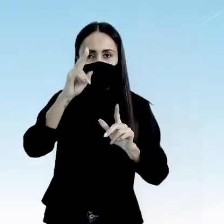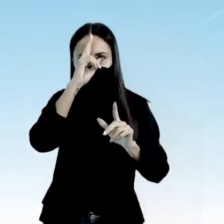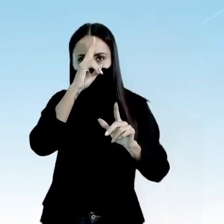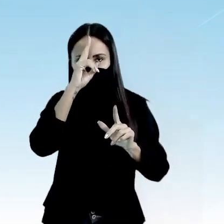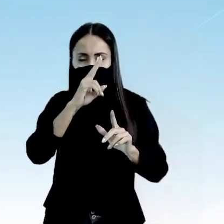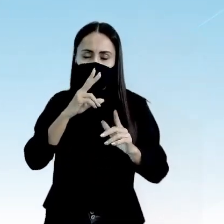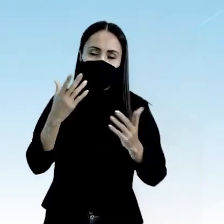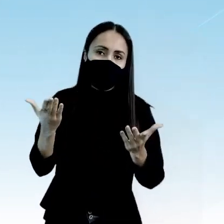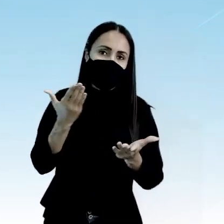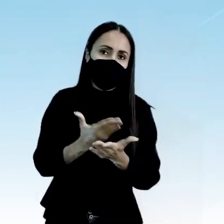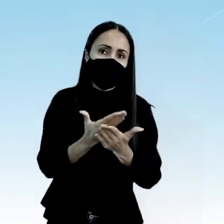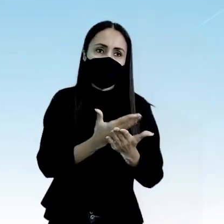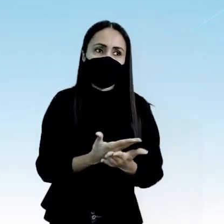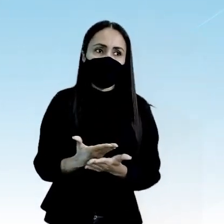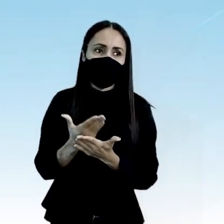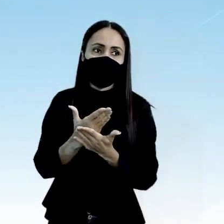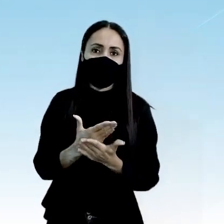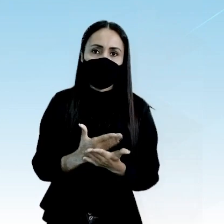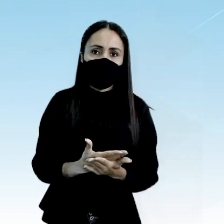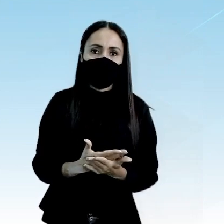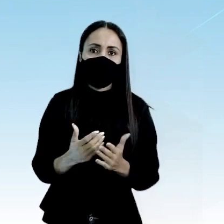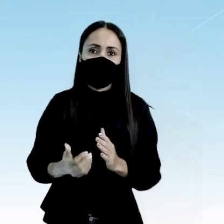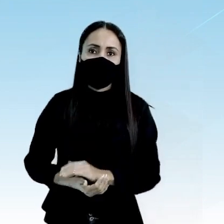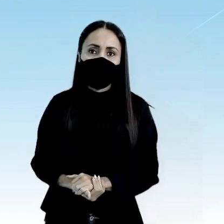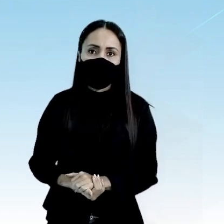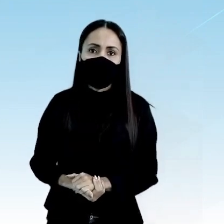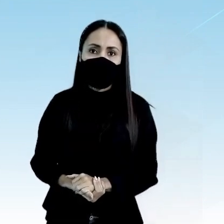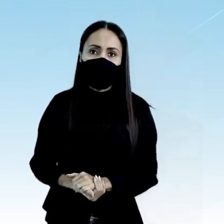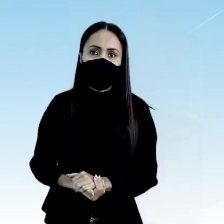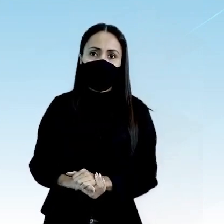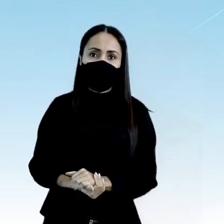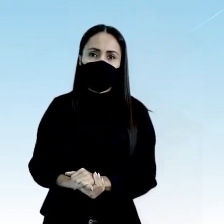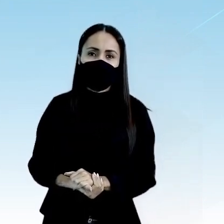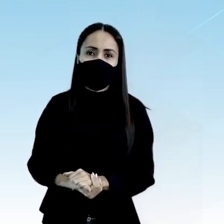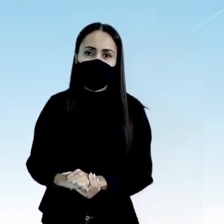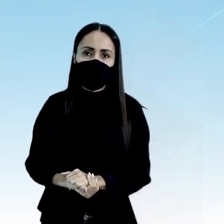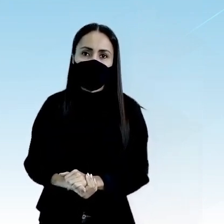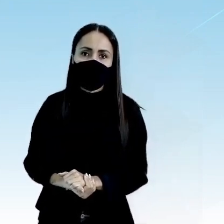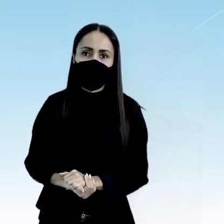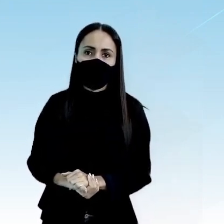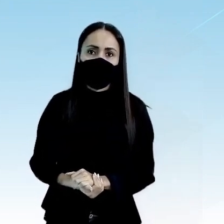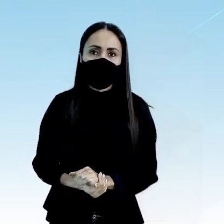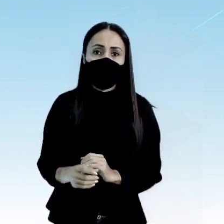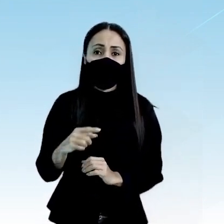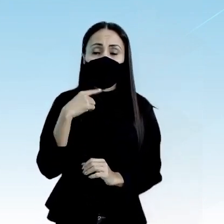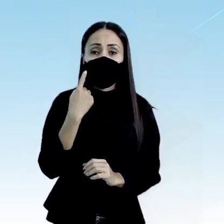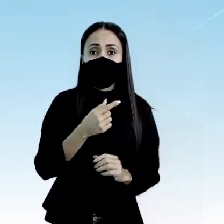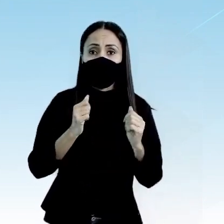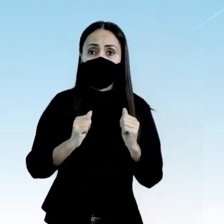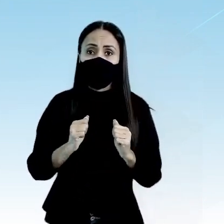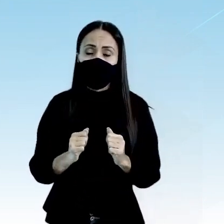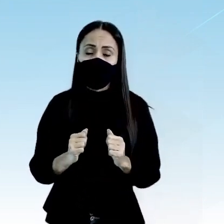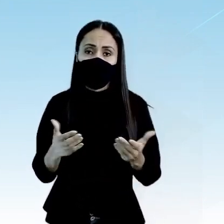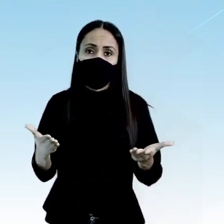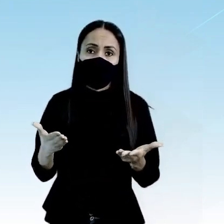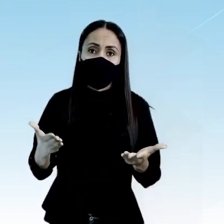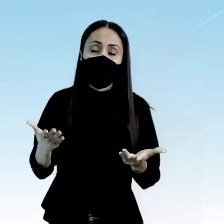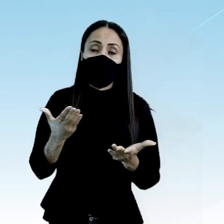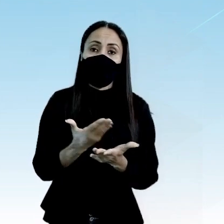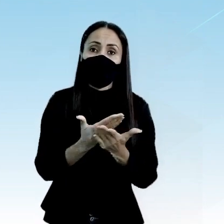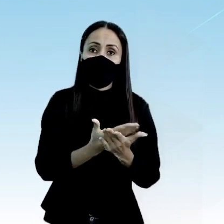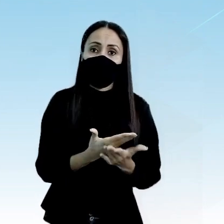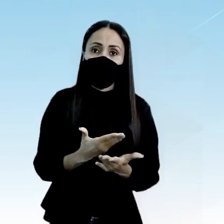Entre aí na nossa nave da história, garotada, entre na nossa nave da história, para que nós possamos agora estudar